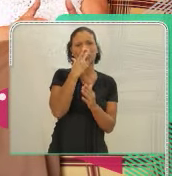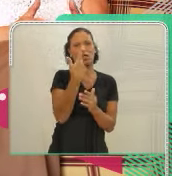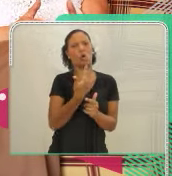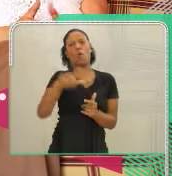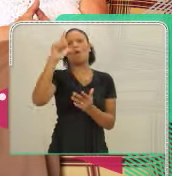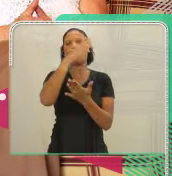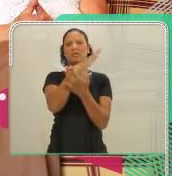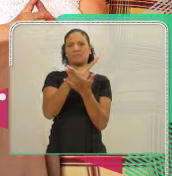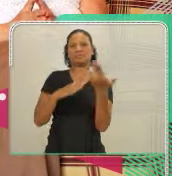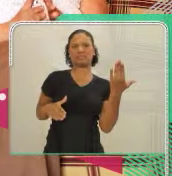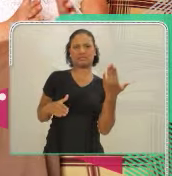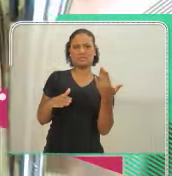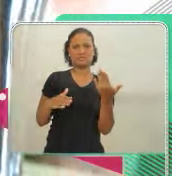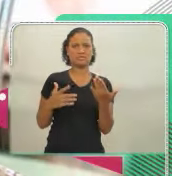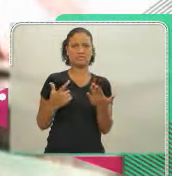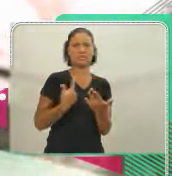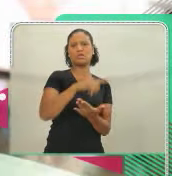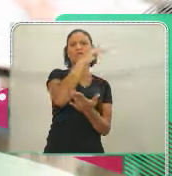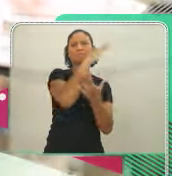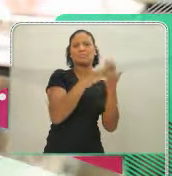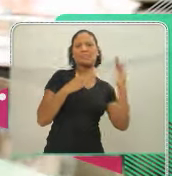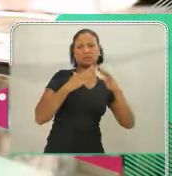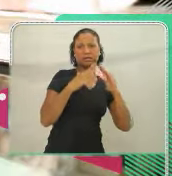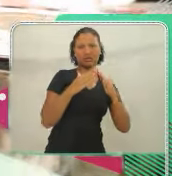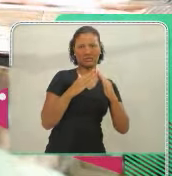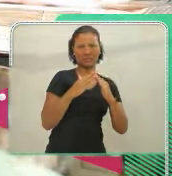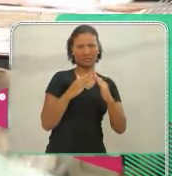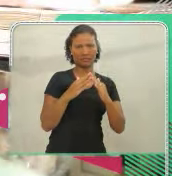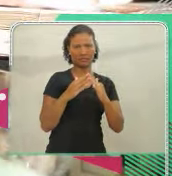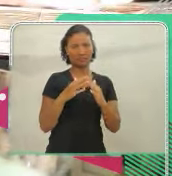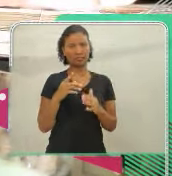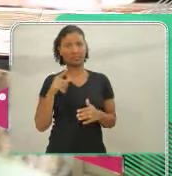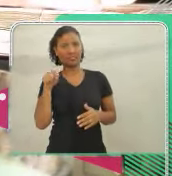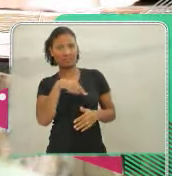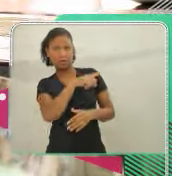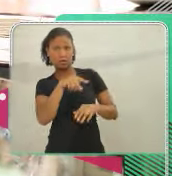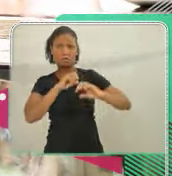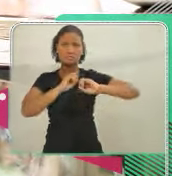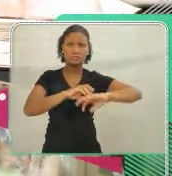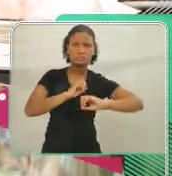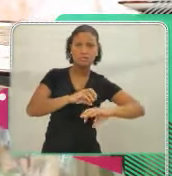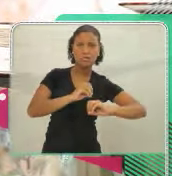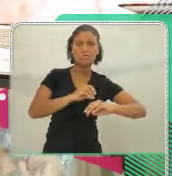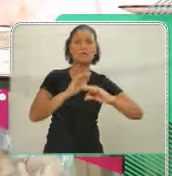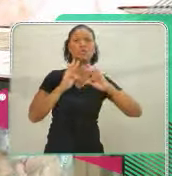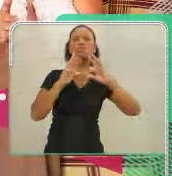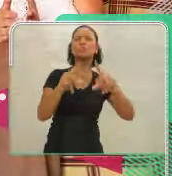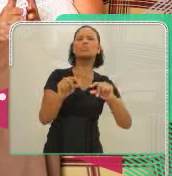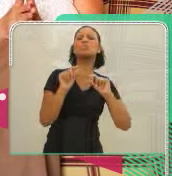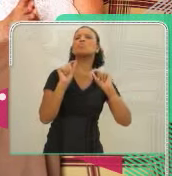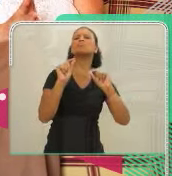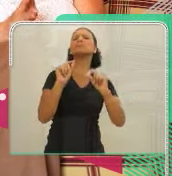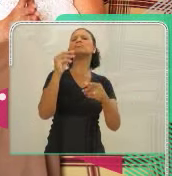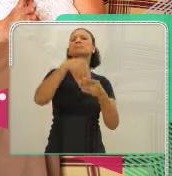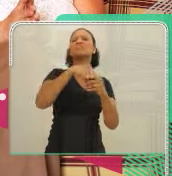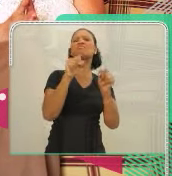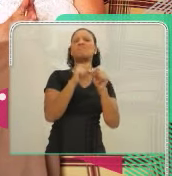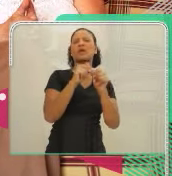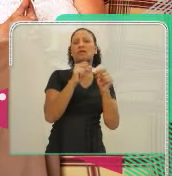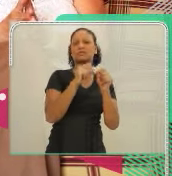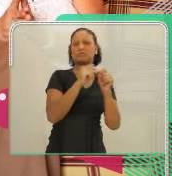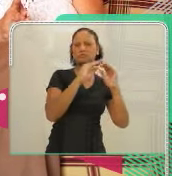escola era escola. A outra metade da escola era uma casa. E eles